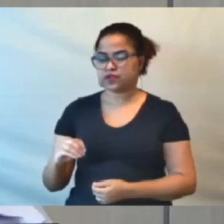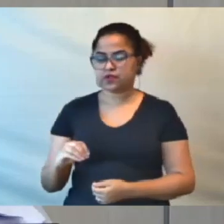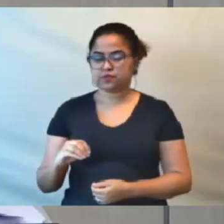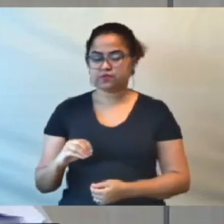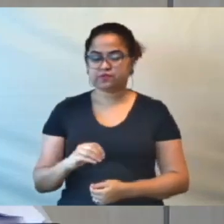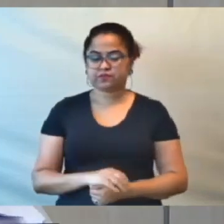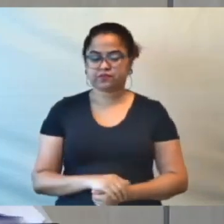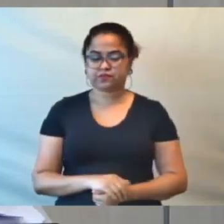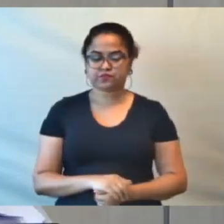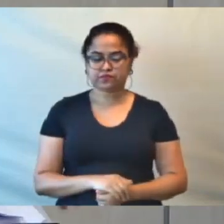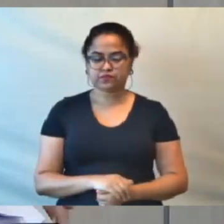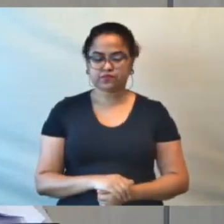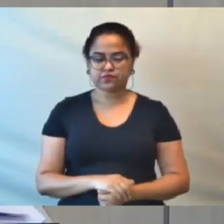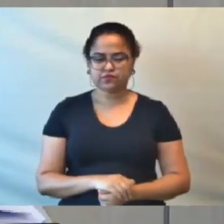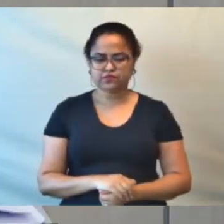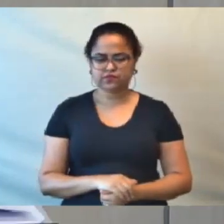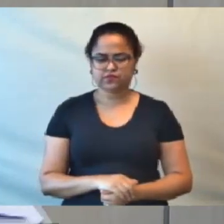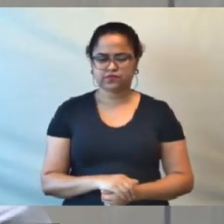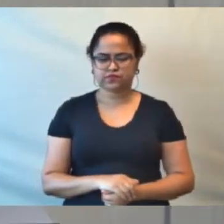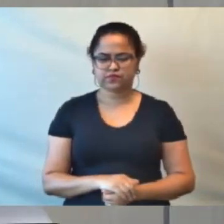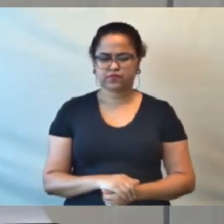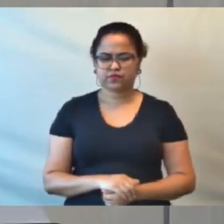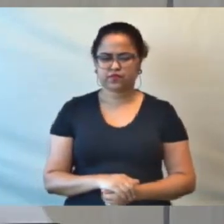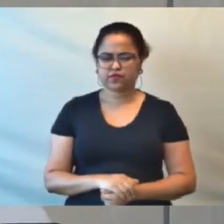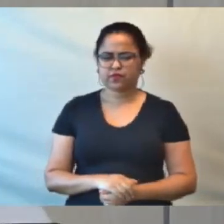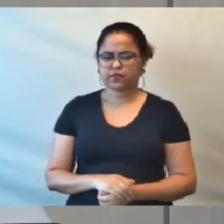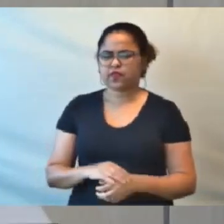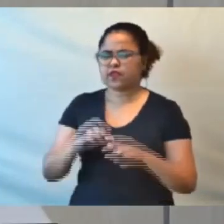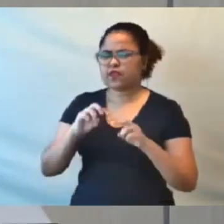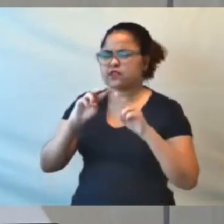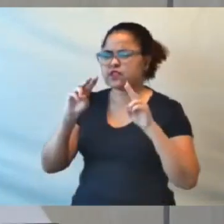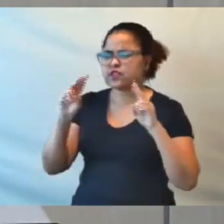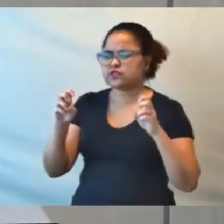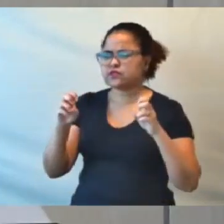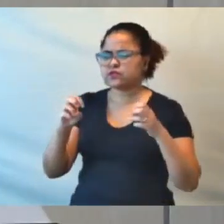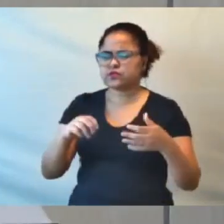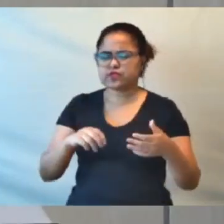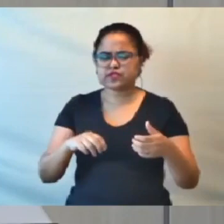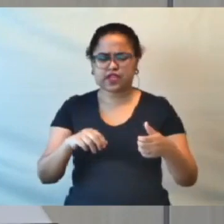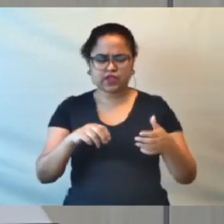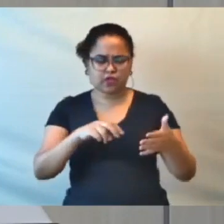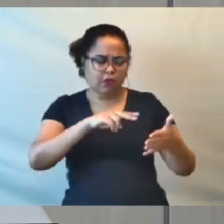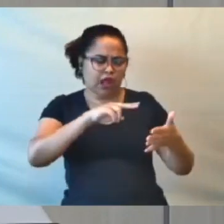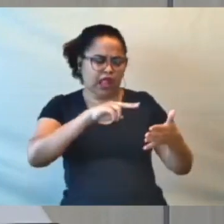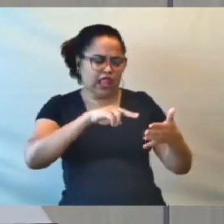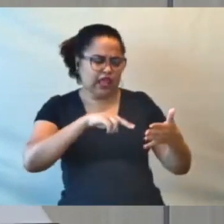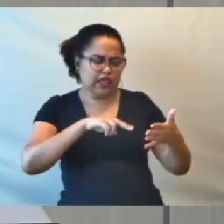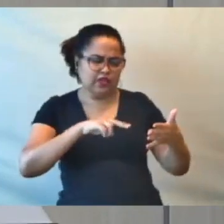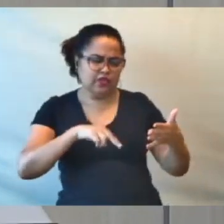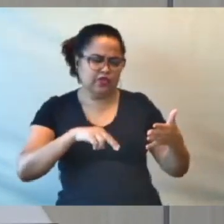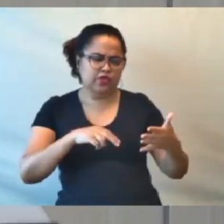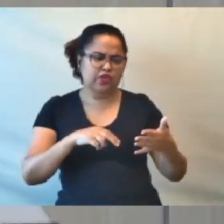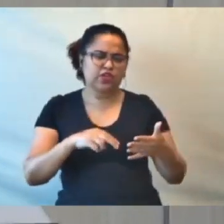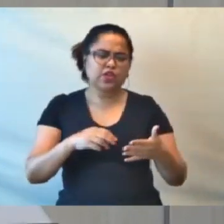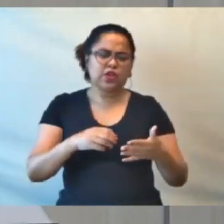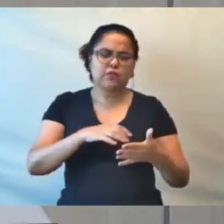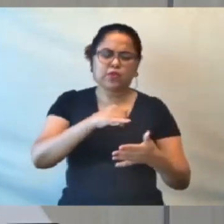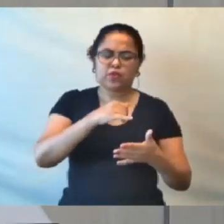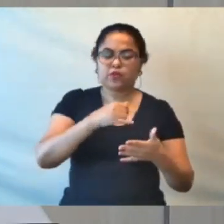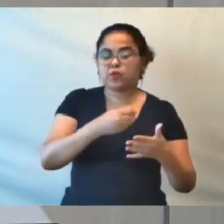Essa questão, fazendo a leitura do relatório de número 5, emitido pelos senhores em novembro de